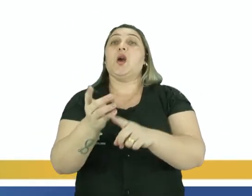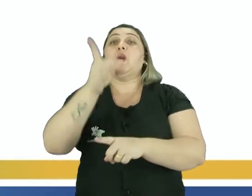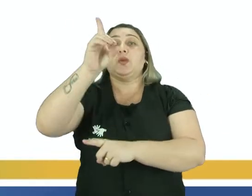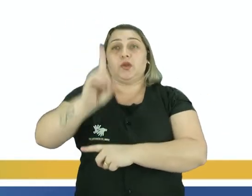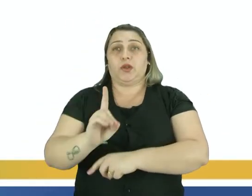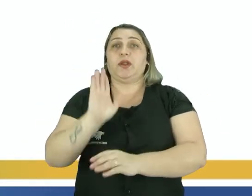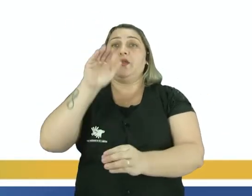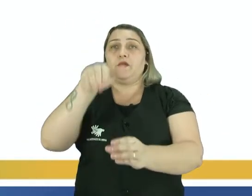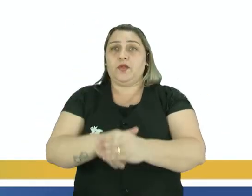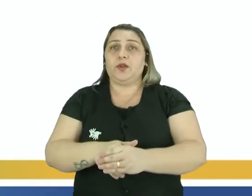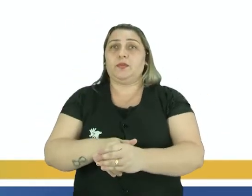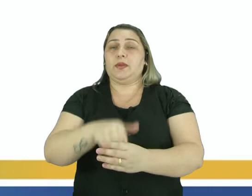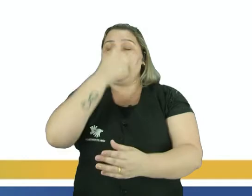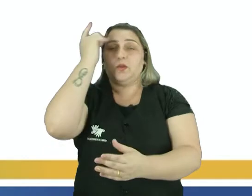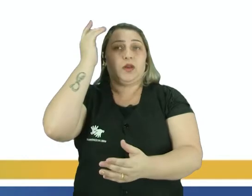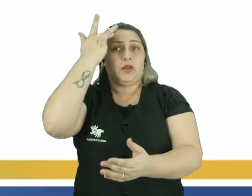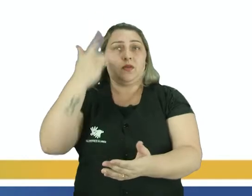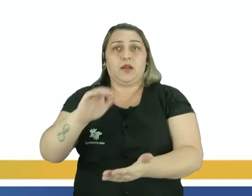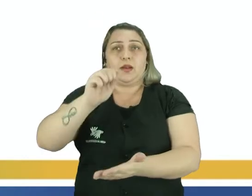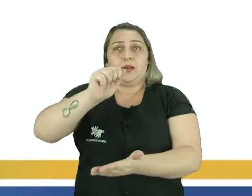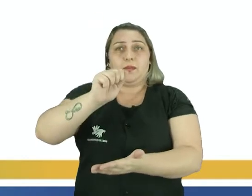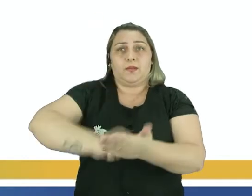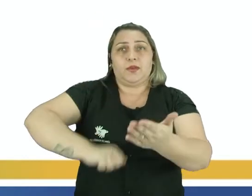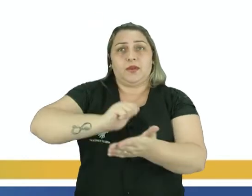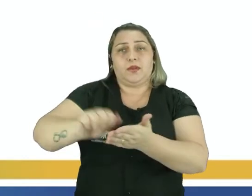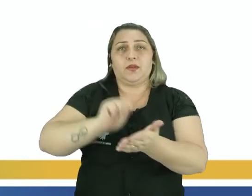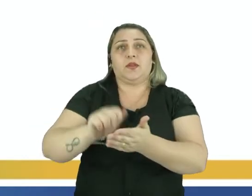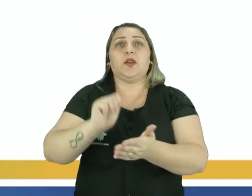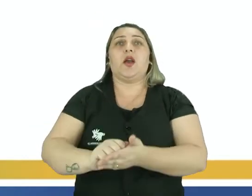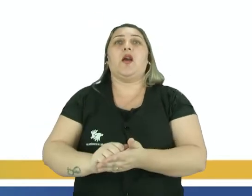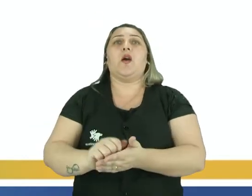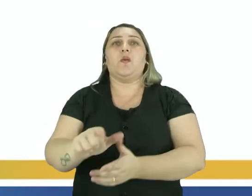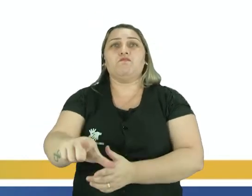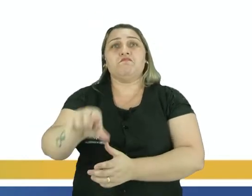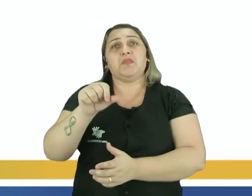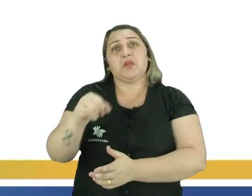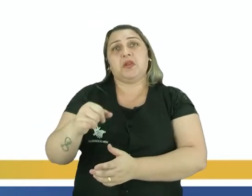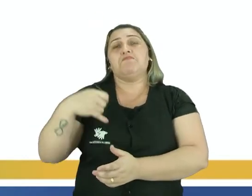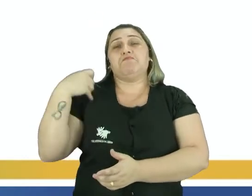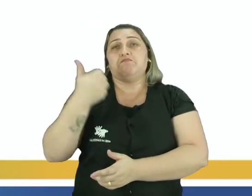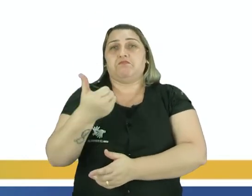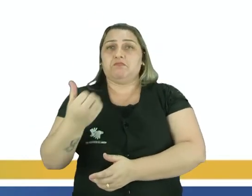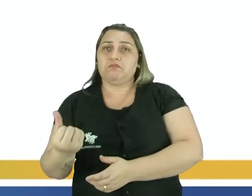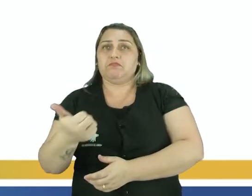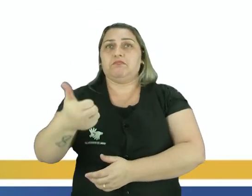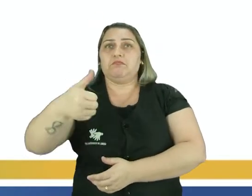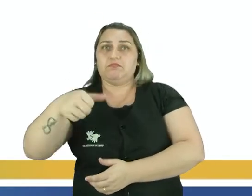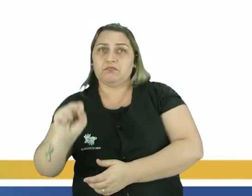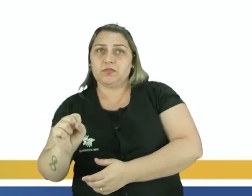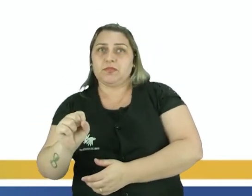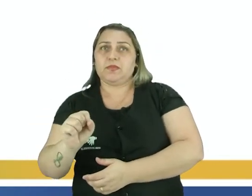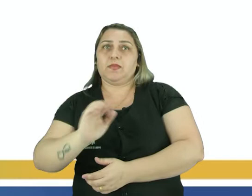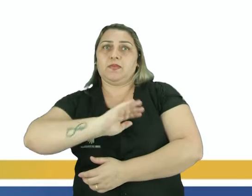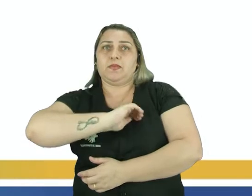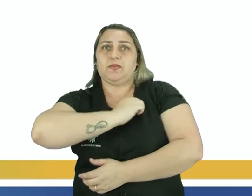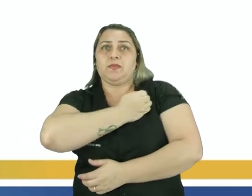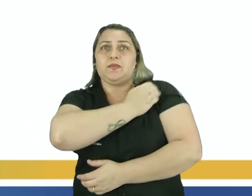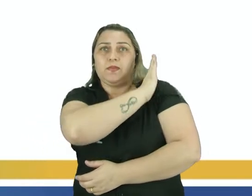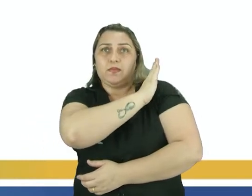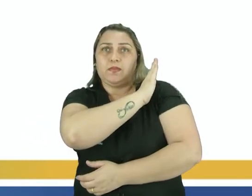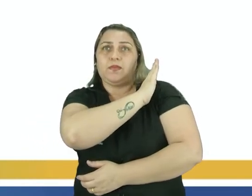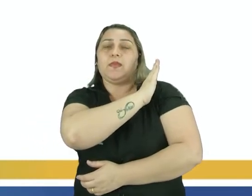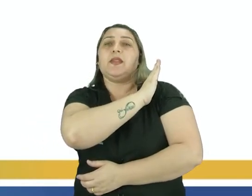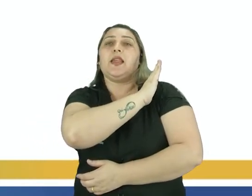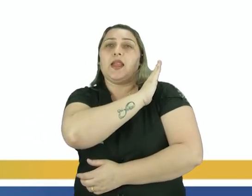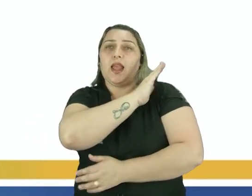para os analfabetos, o voto facultativo aos jovens entre 16 e 18 anos, a prática do racismo passou a